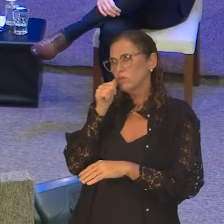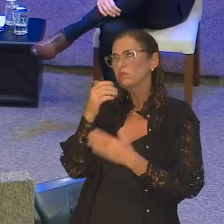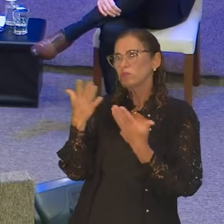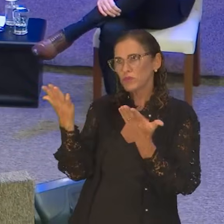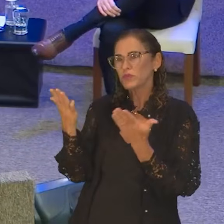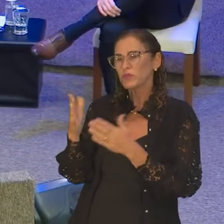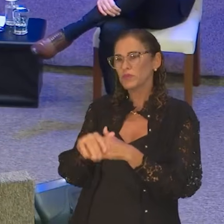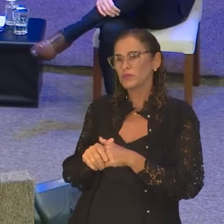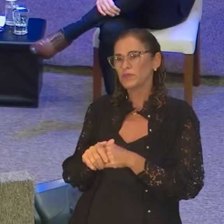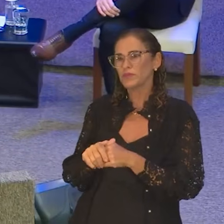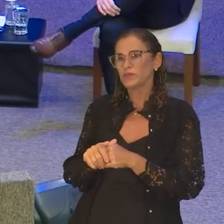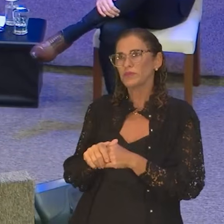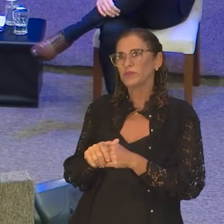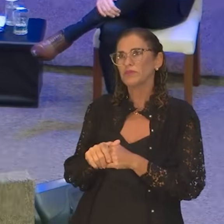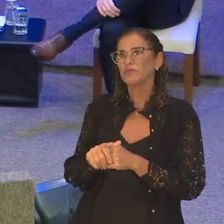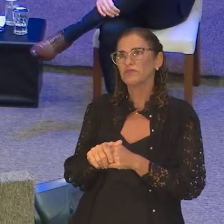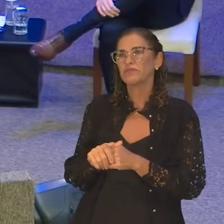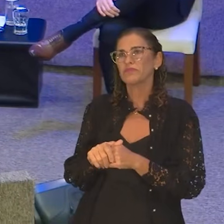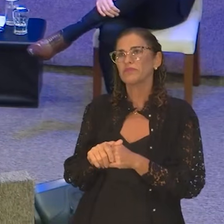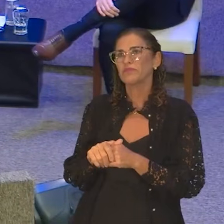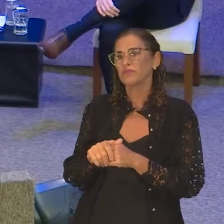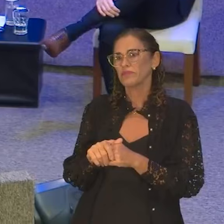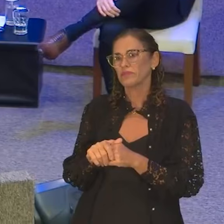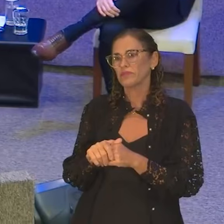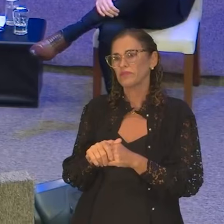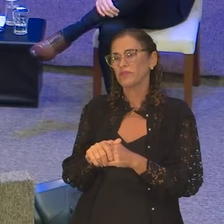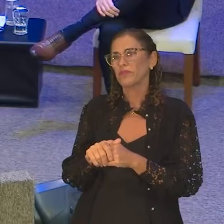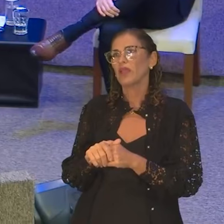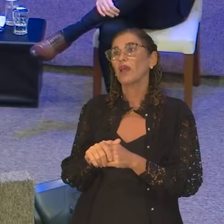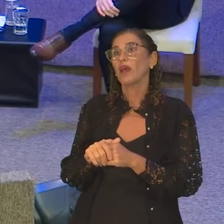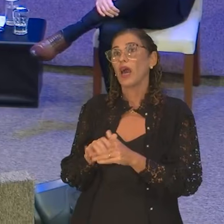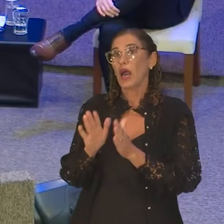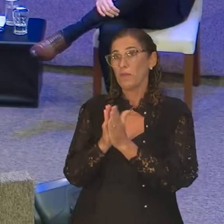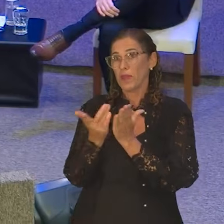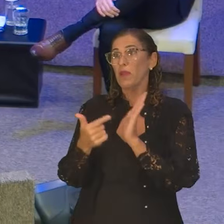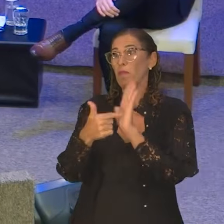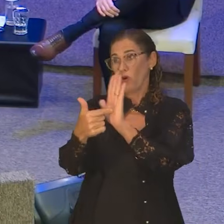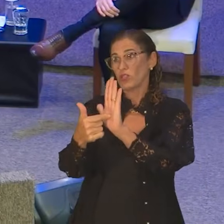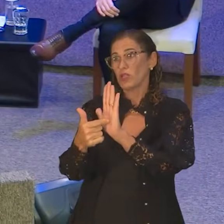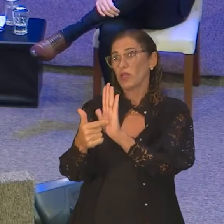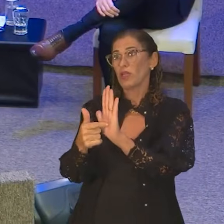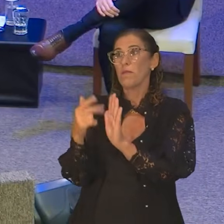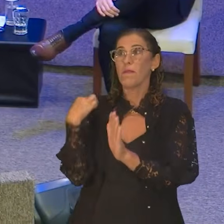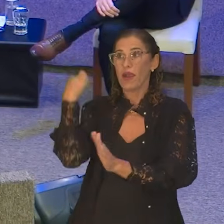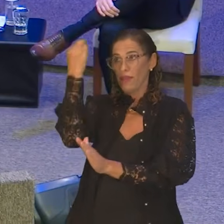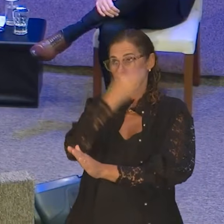quem disse outra coisa sobre isso, ele não conhece a Bíblia.